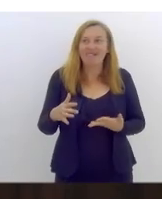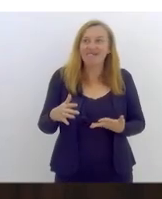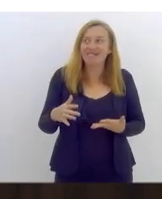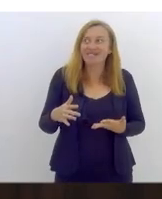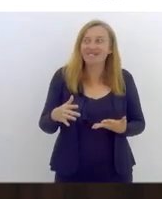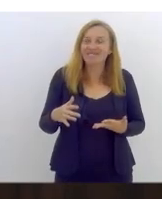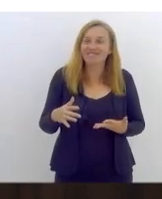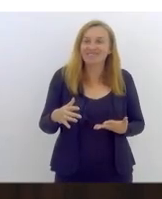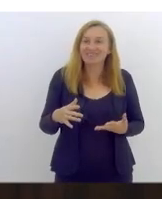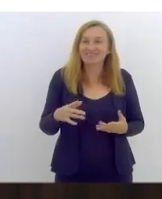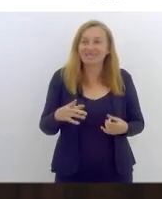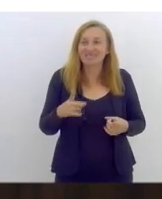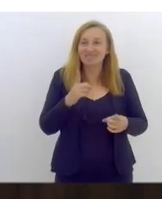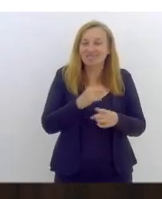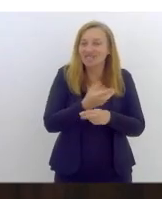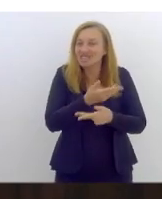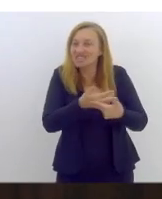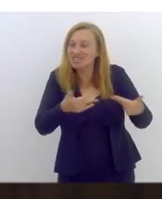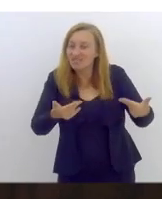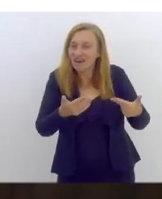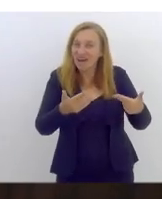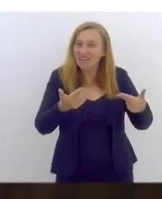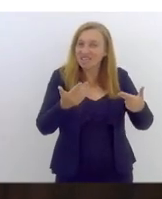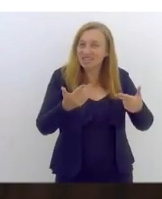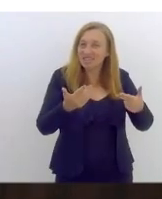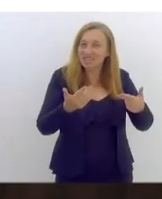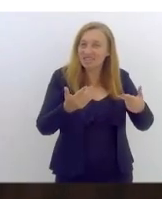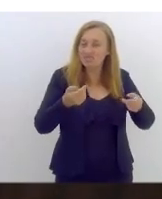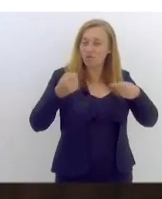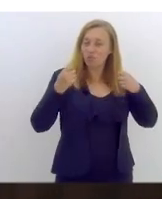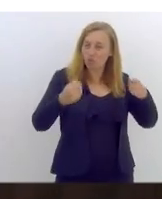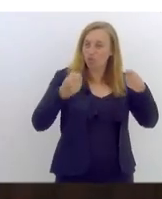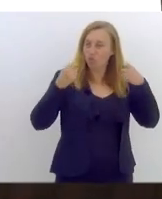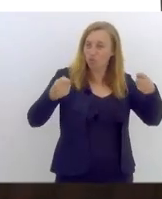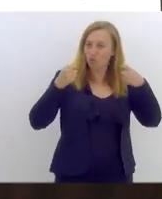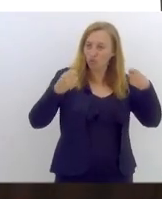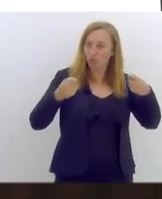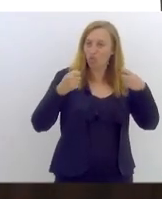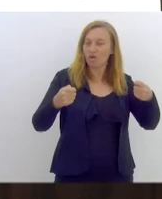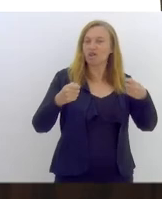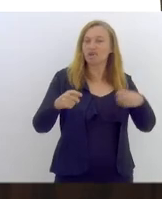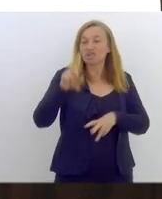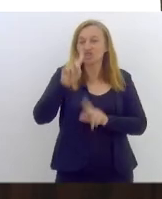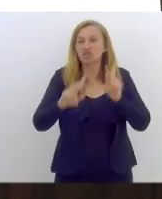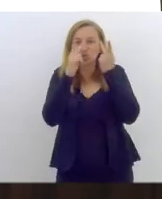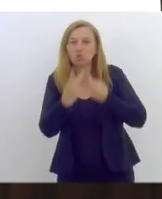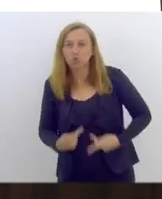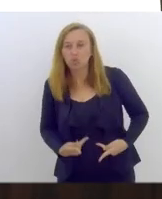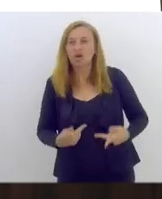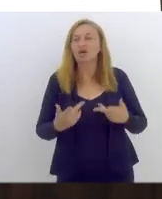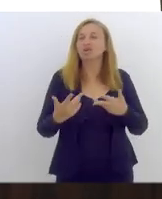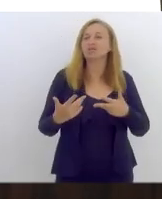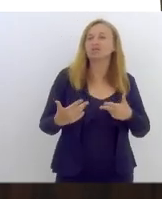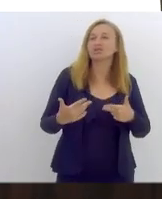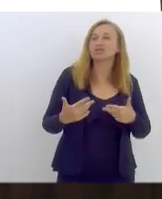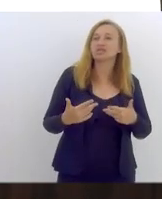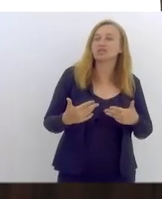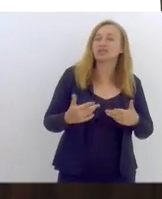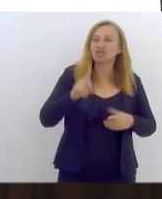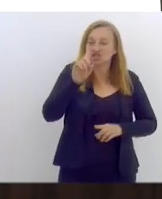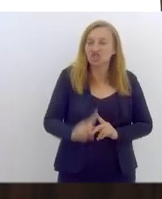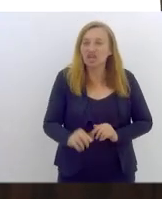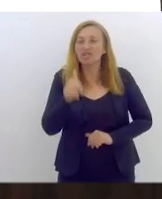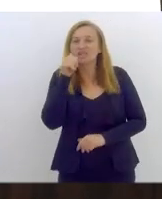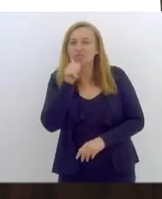é encontrada em todas as manifestações, seja dos direitos humanos, seja pelo direito